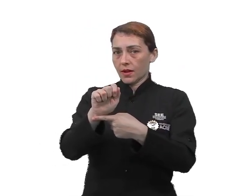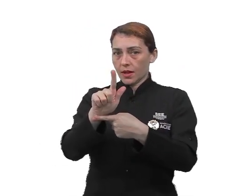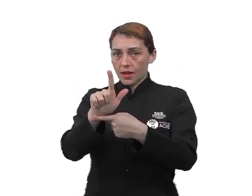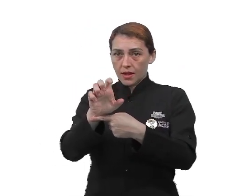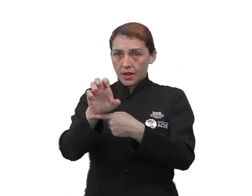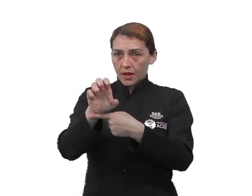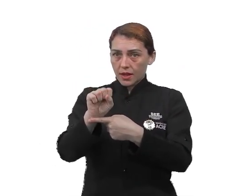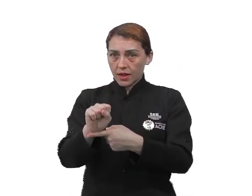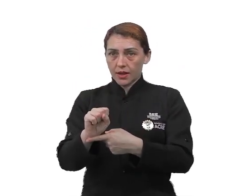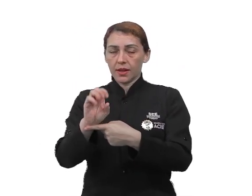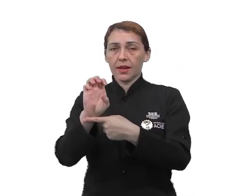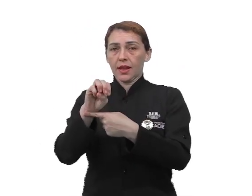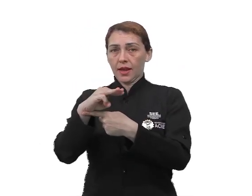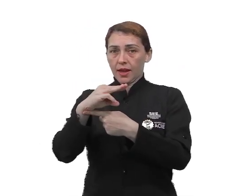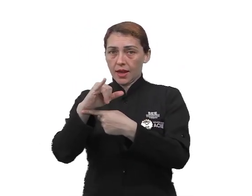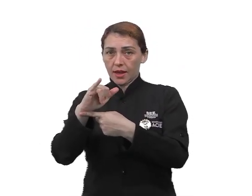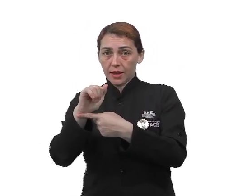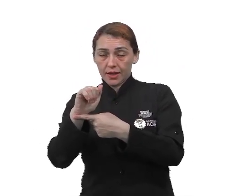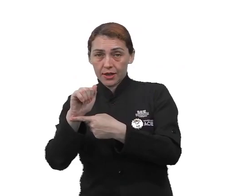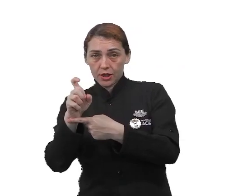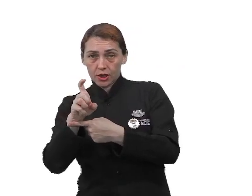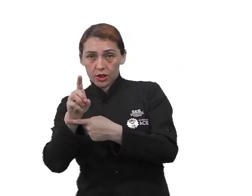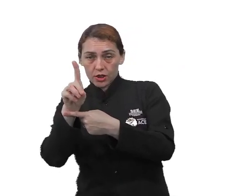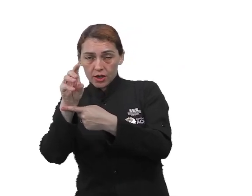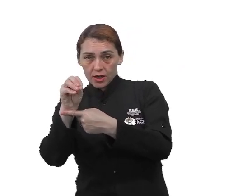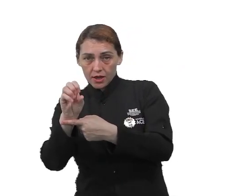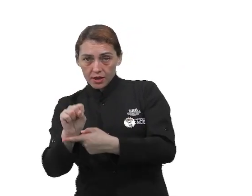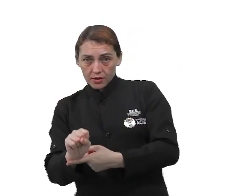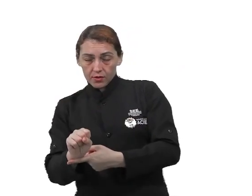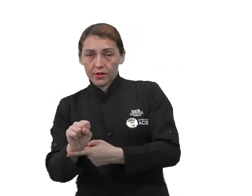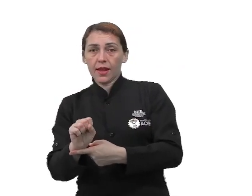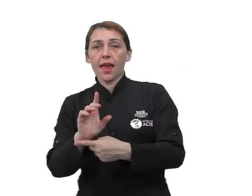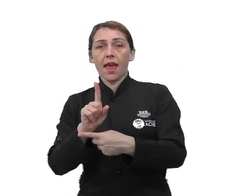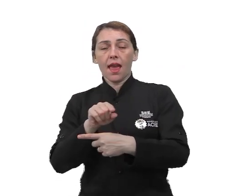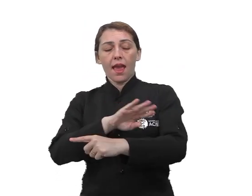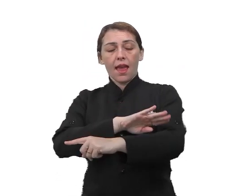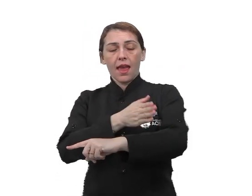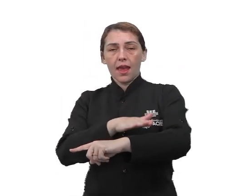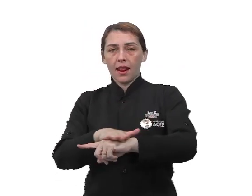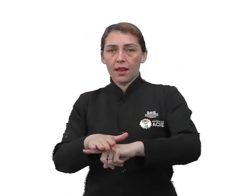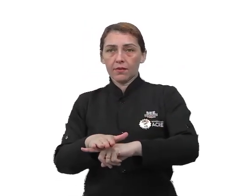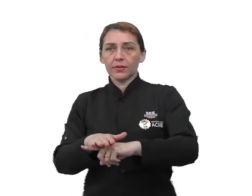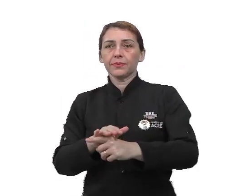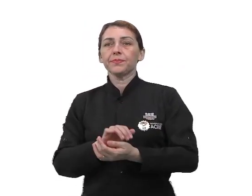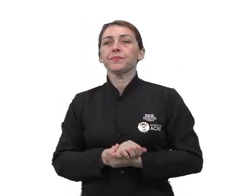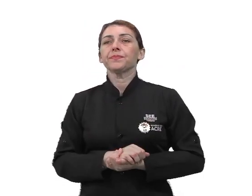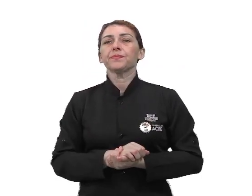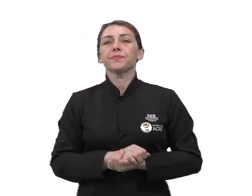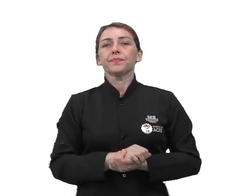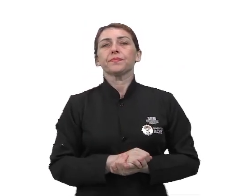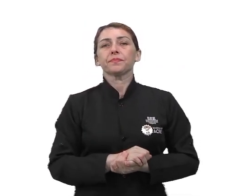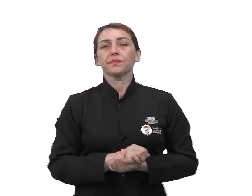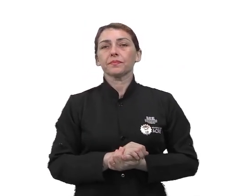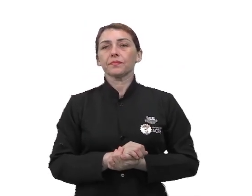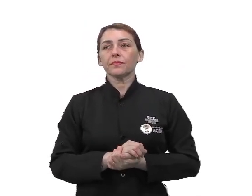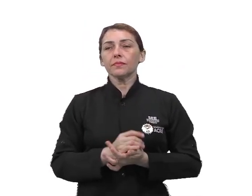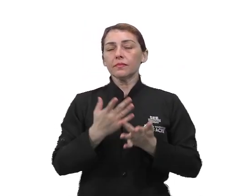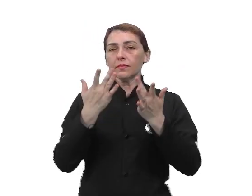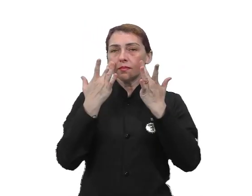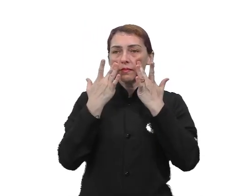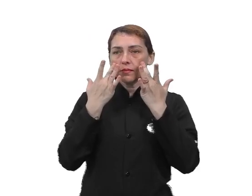Topografia é relevo, tá? Quando eu falo de topografia na geografia, é relevo. Aqui nós temos que prestar atenção